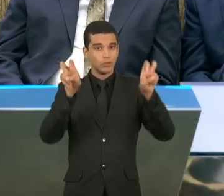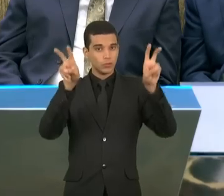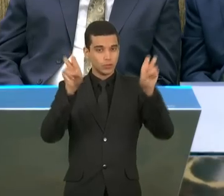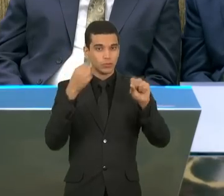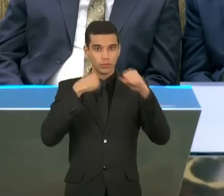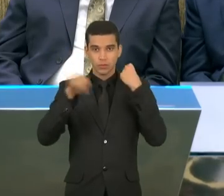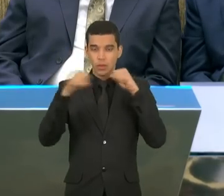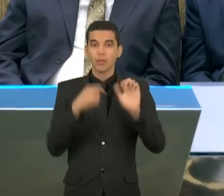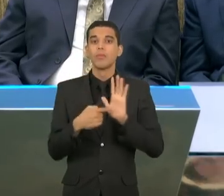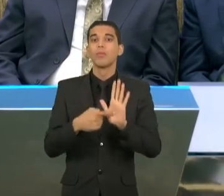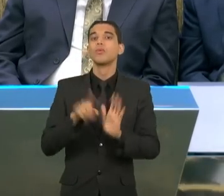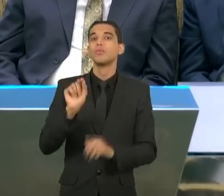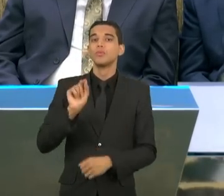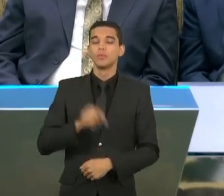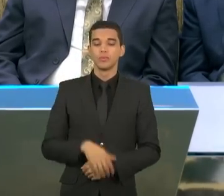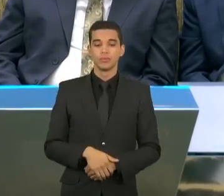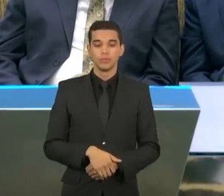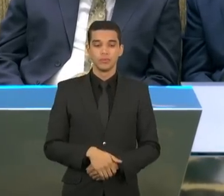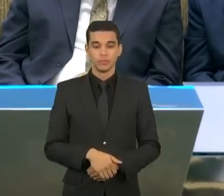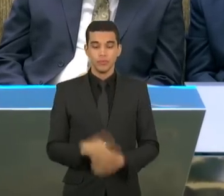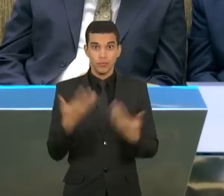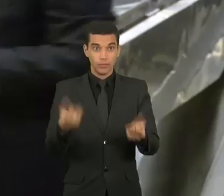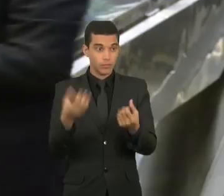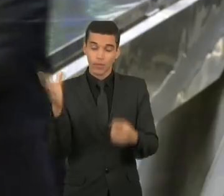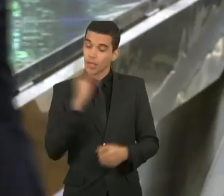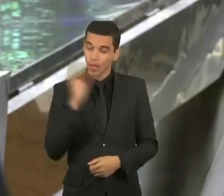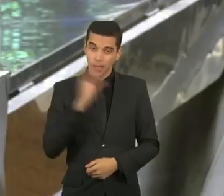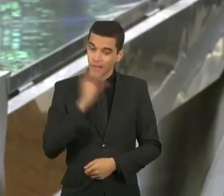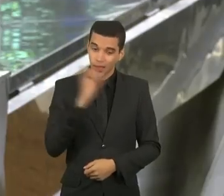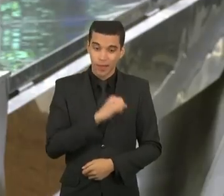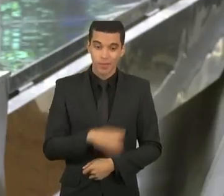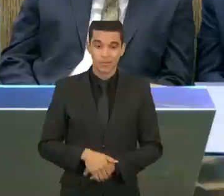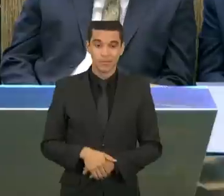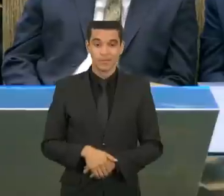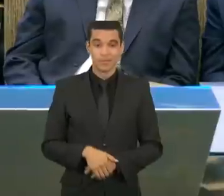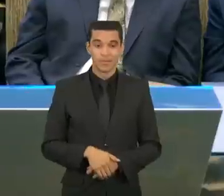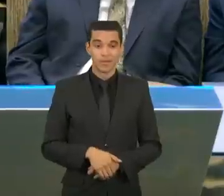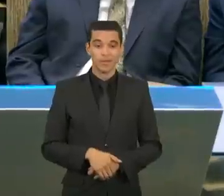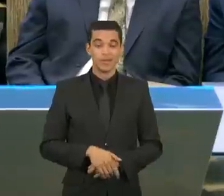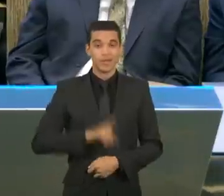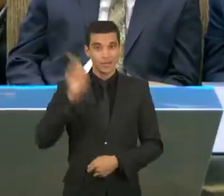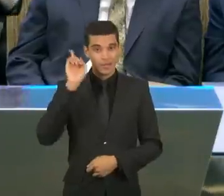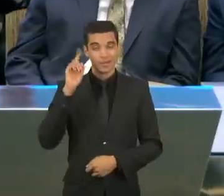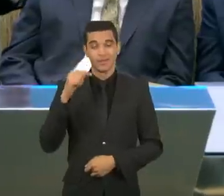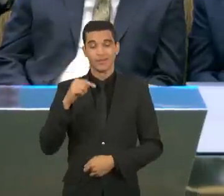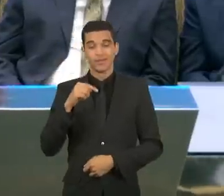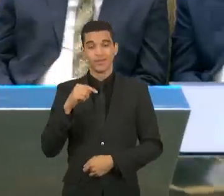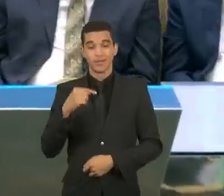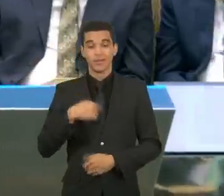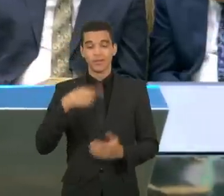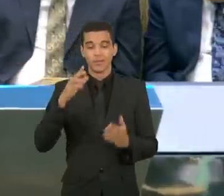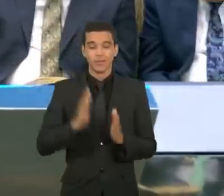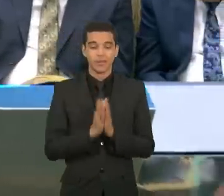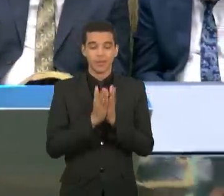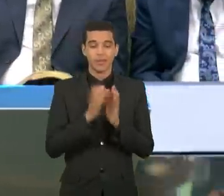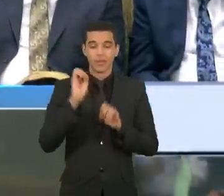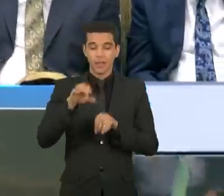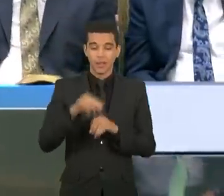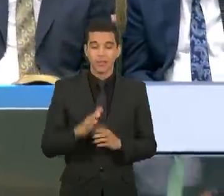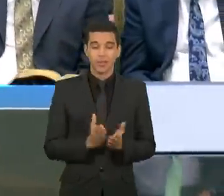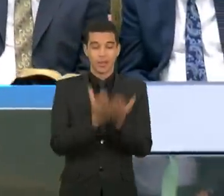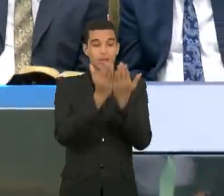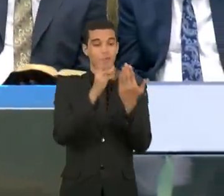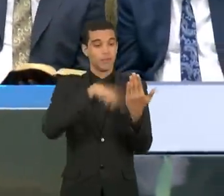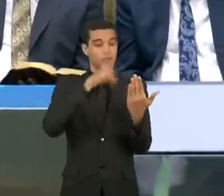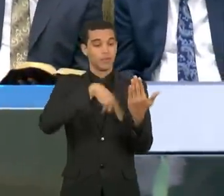diz? Se lê o quê? Vamos rápido, gente. Olha, eu ensino lá onde eu coopero com o pastor a ler a Bíblia assim. Porque senão você